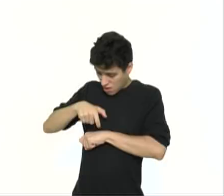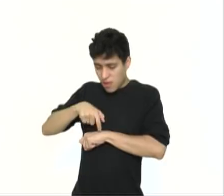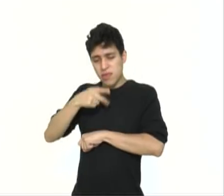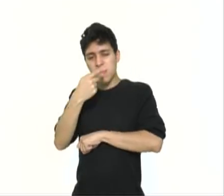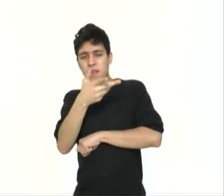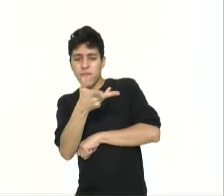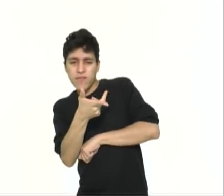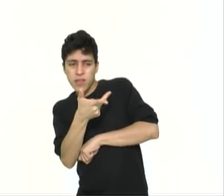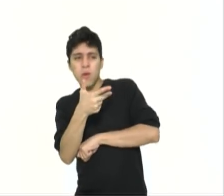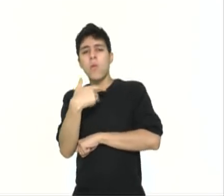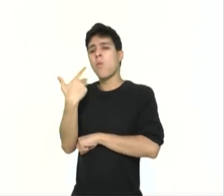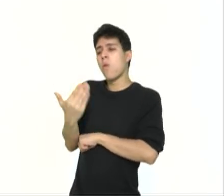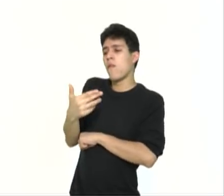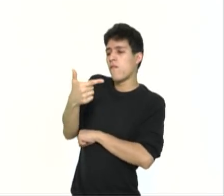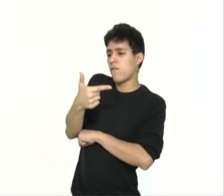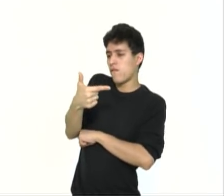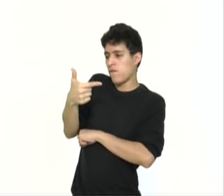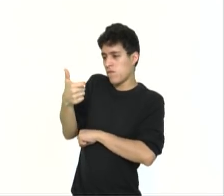velocidade média dela é